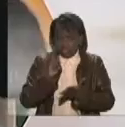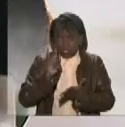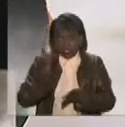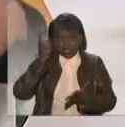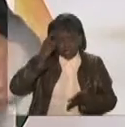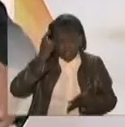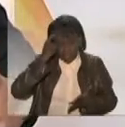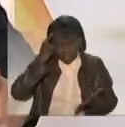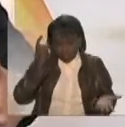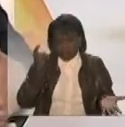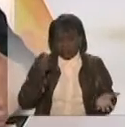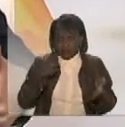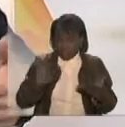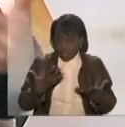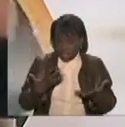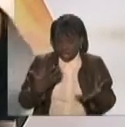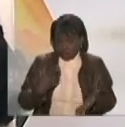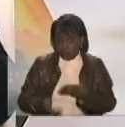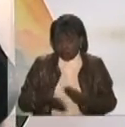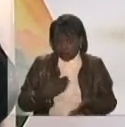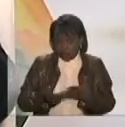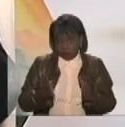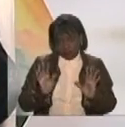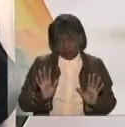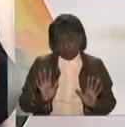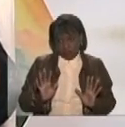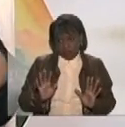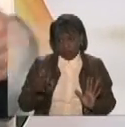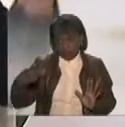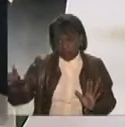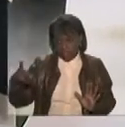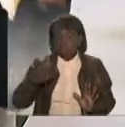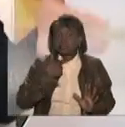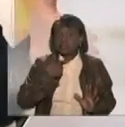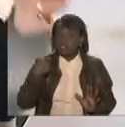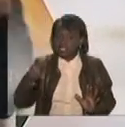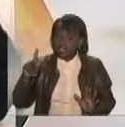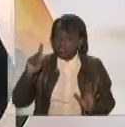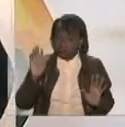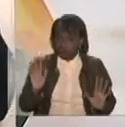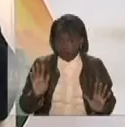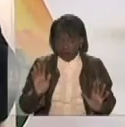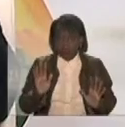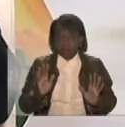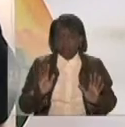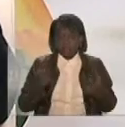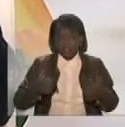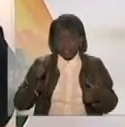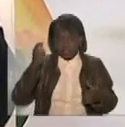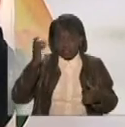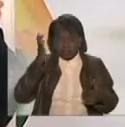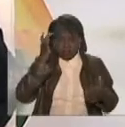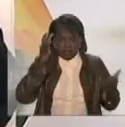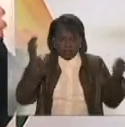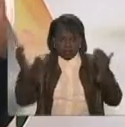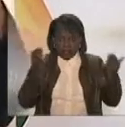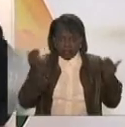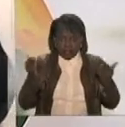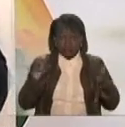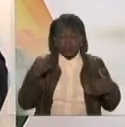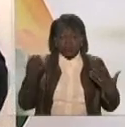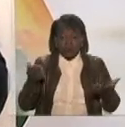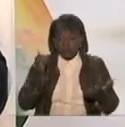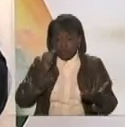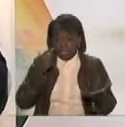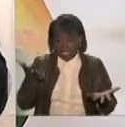ela quer conscientemente ocupar aquele lugar, é uma coisa. Sim. Eu acho que é exatamente, a gente tem que discernir isso. Ou quando